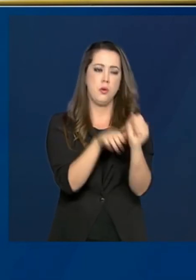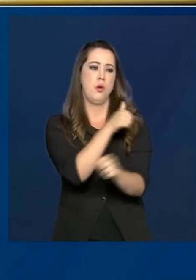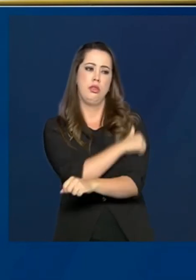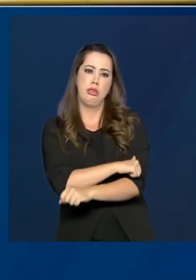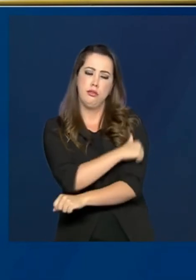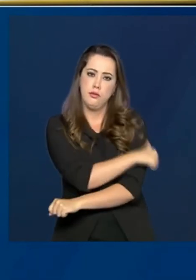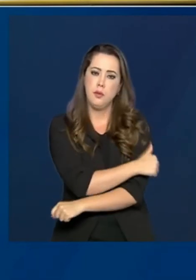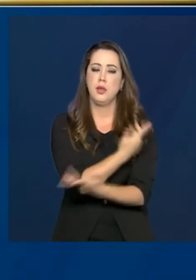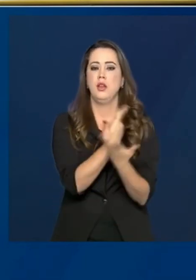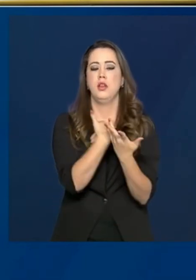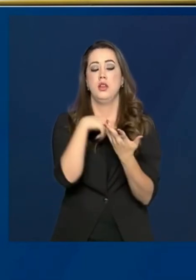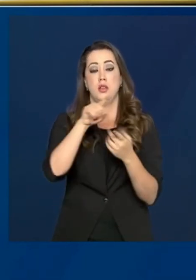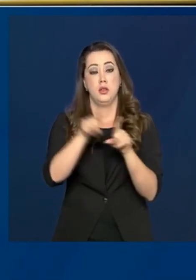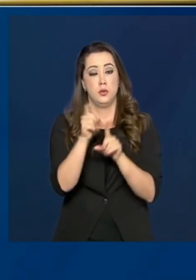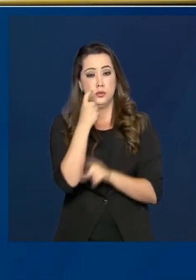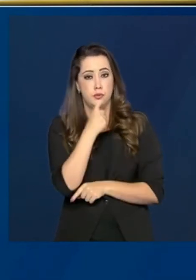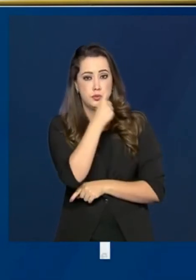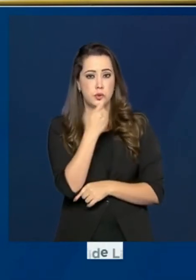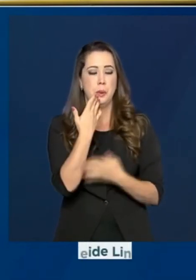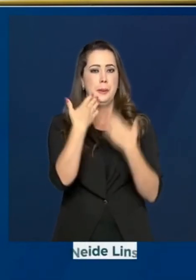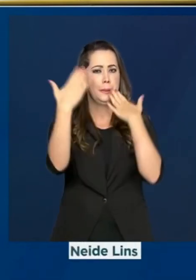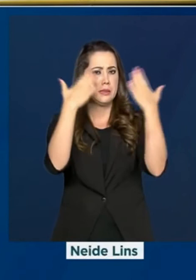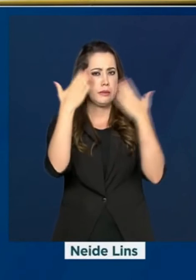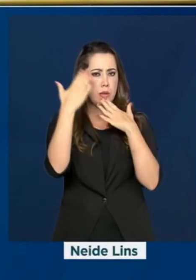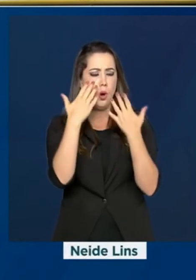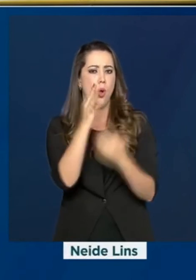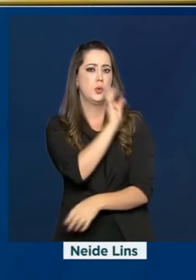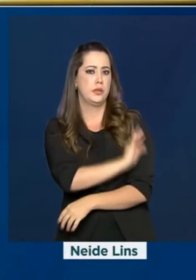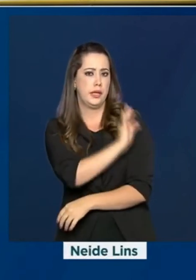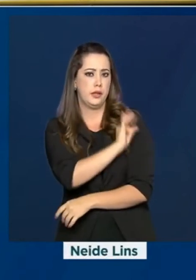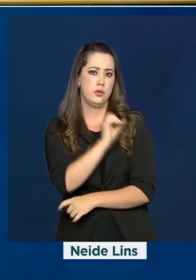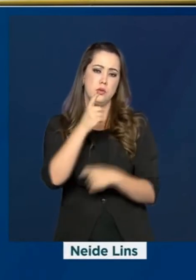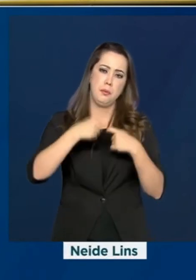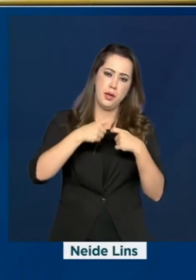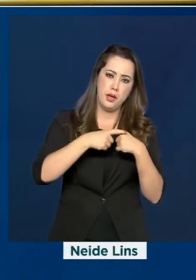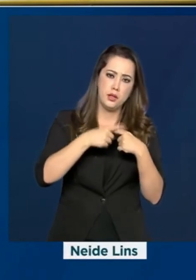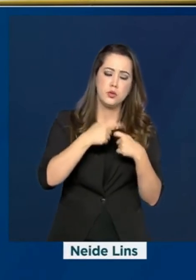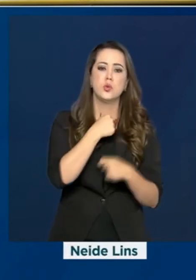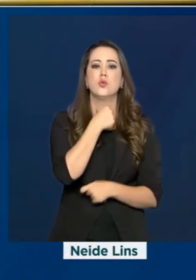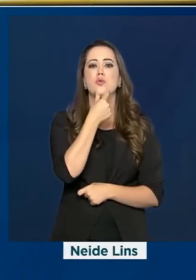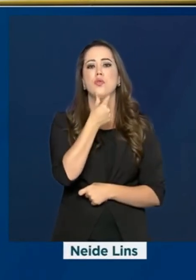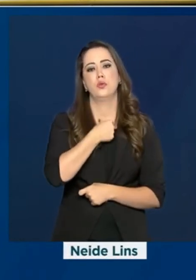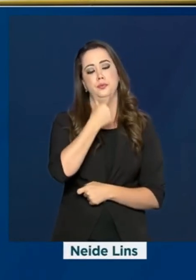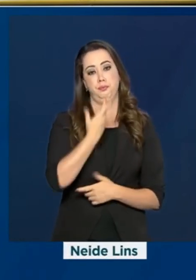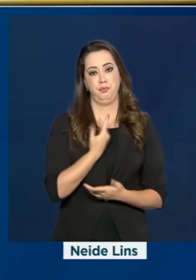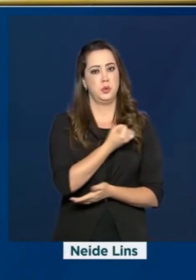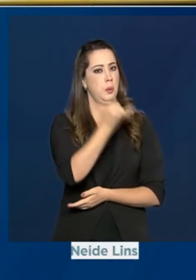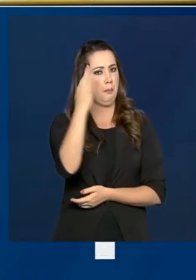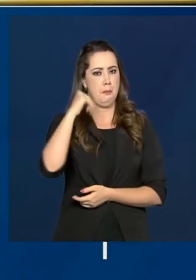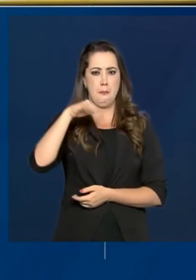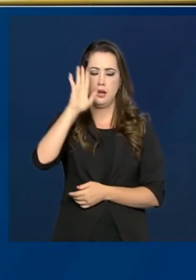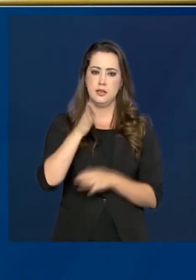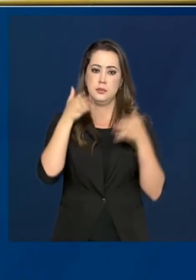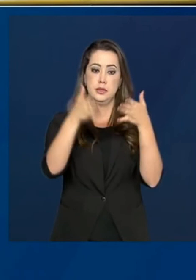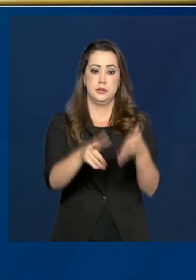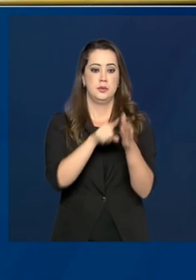odontólogos, bioquímicos, nutricionistas, psicólogos, técnicos de enfermagens e médicos e fonoaudiólogos foram os que mais